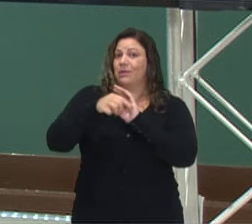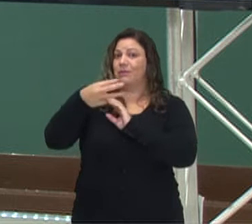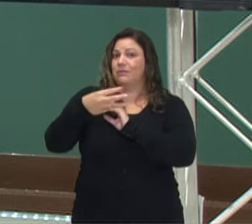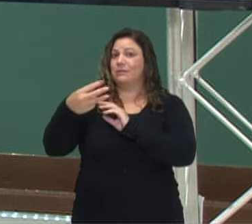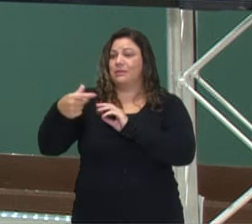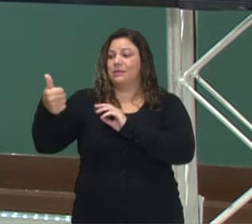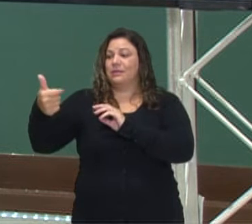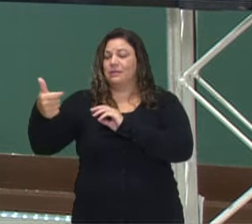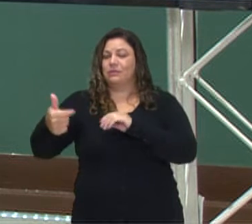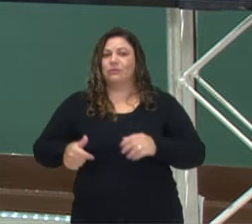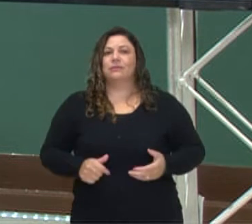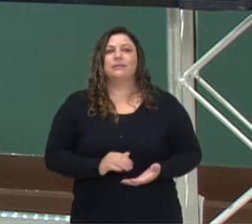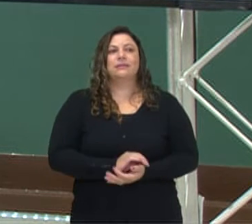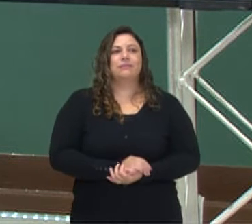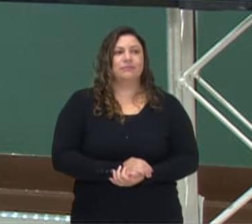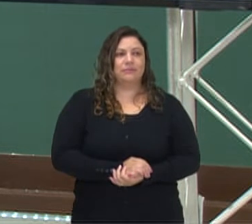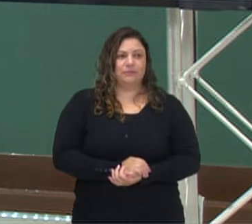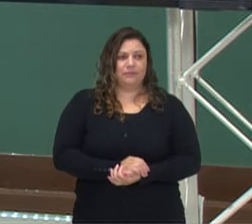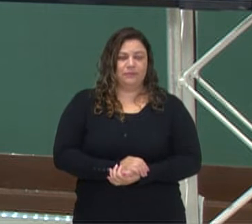11 elevado a 12.